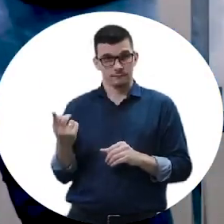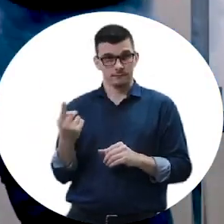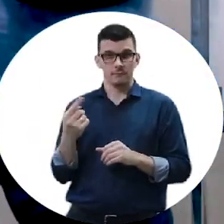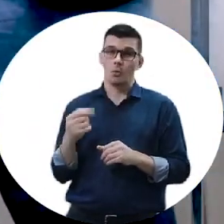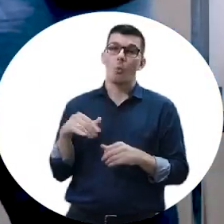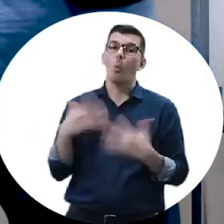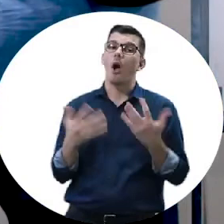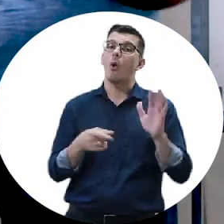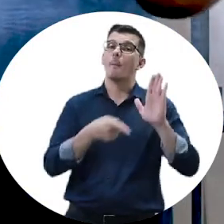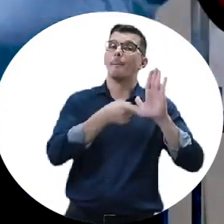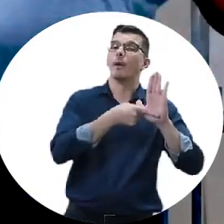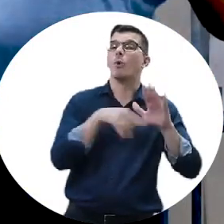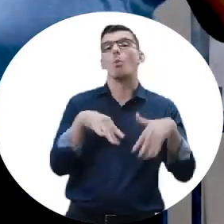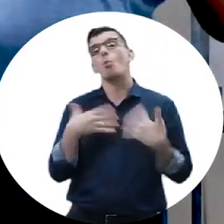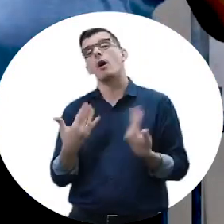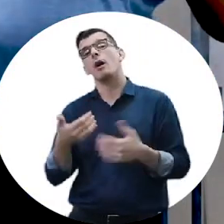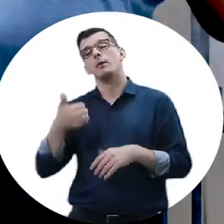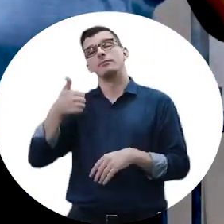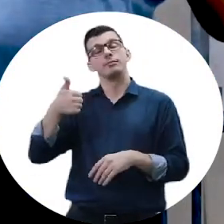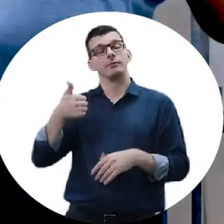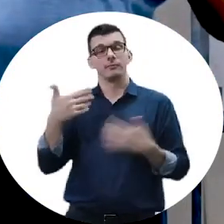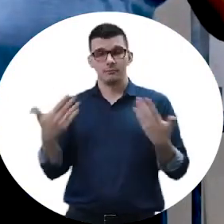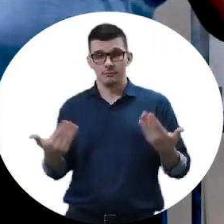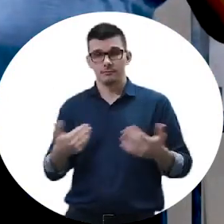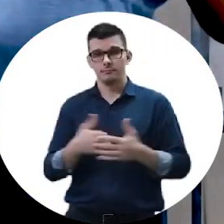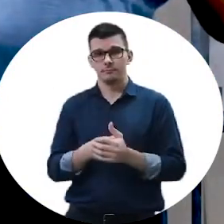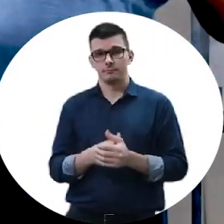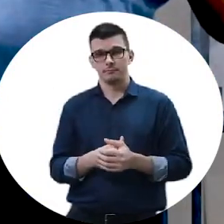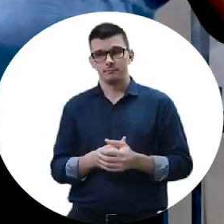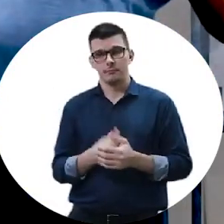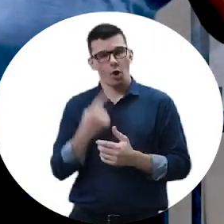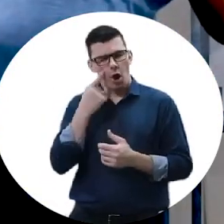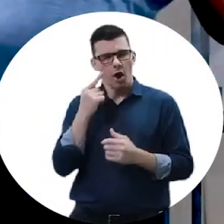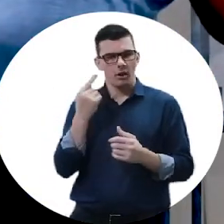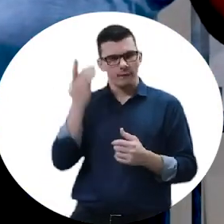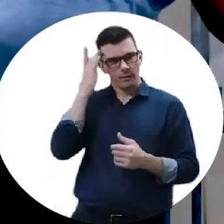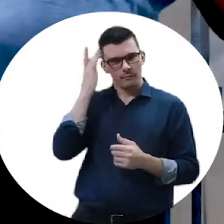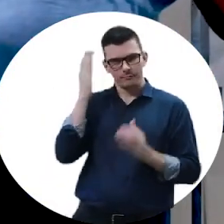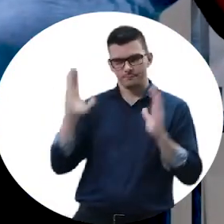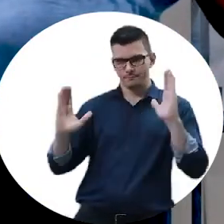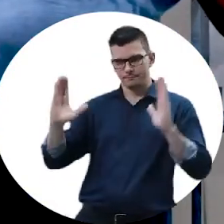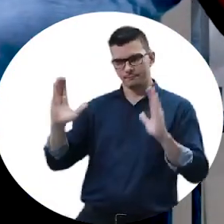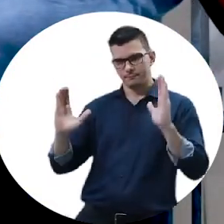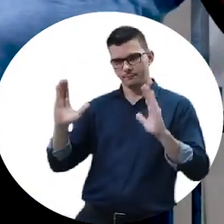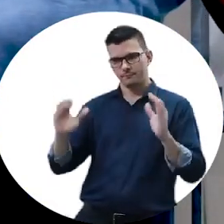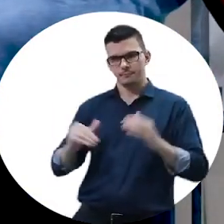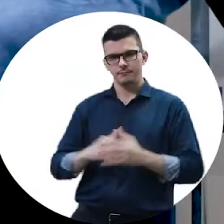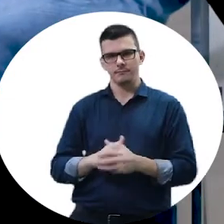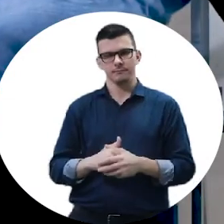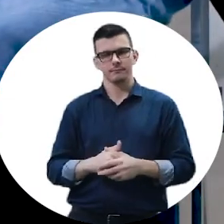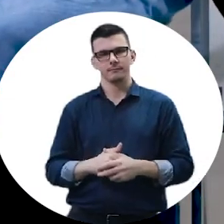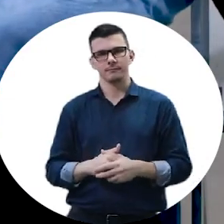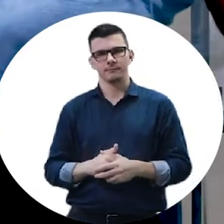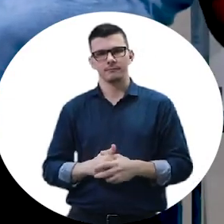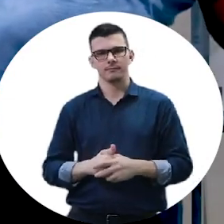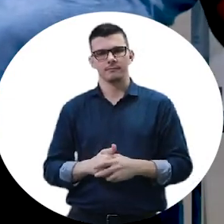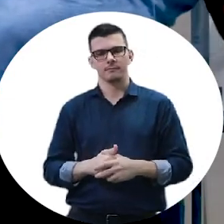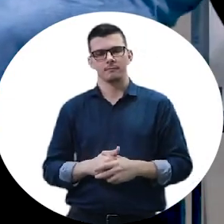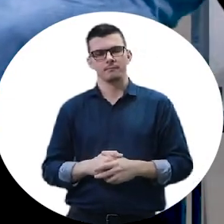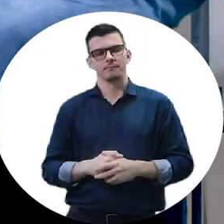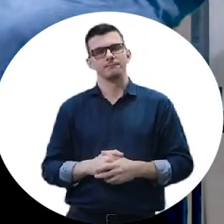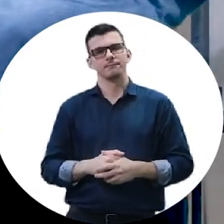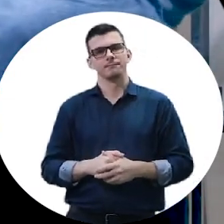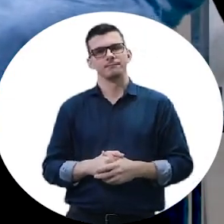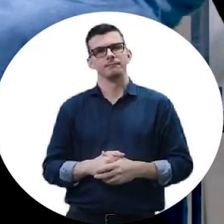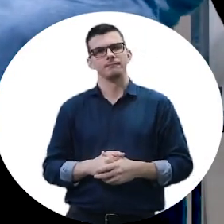positivo. Então, como que fica? O bloco A, tração que B faz em A, é a massa de A vezes